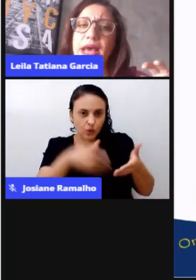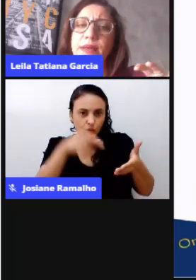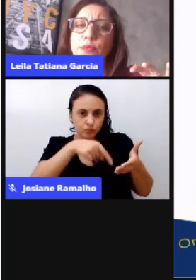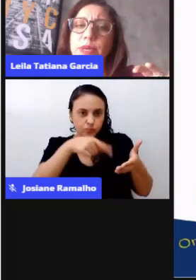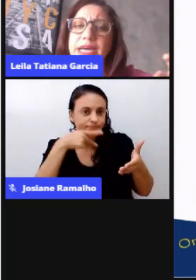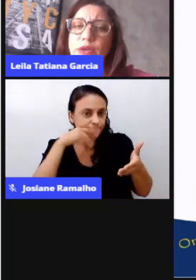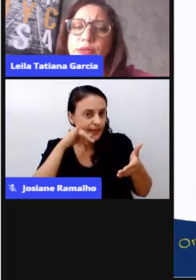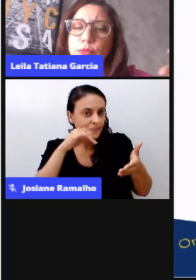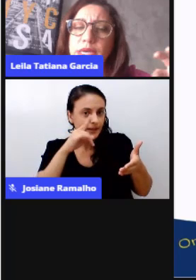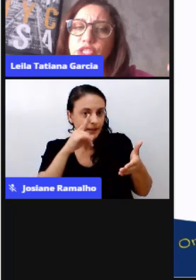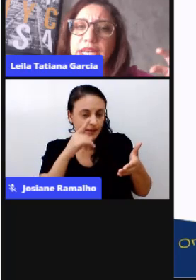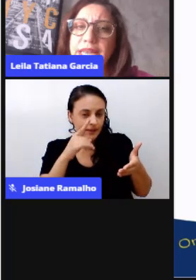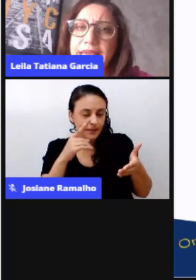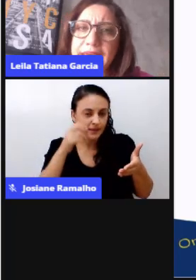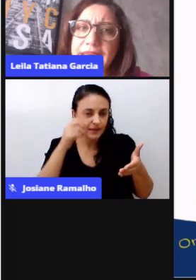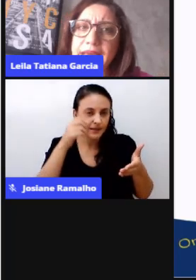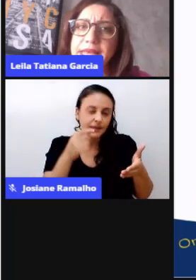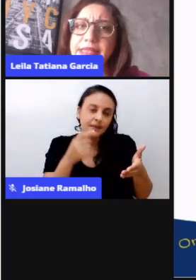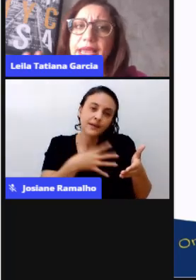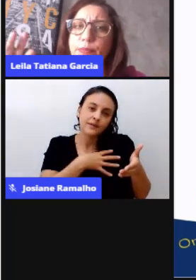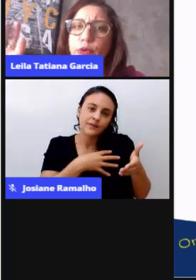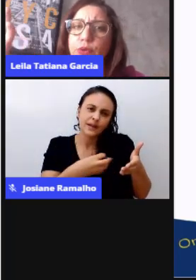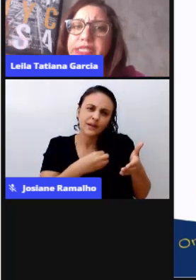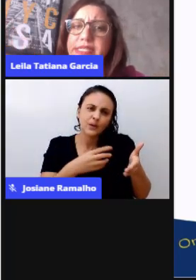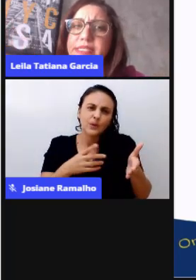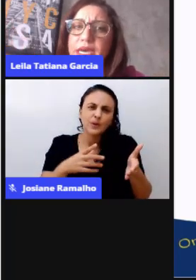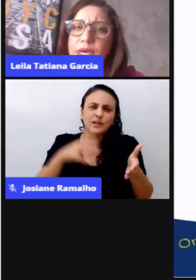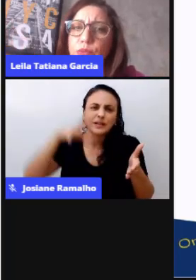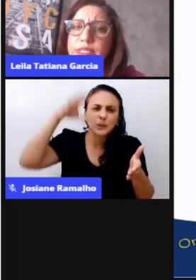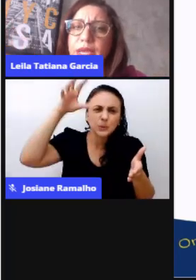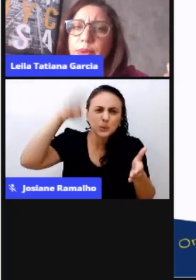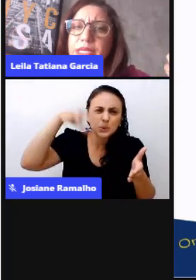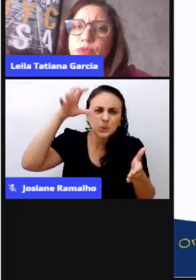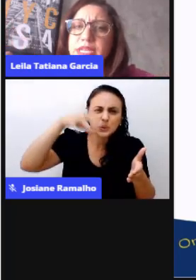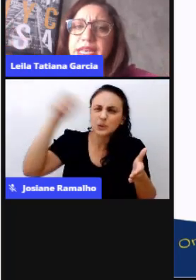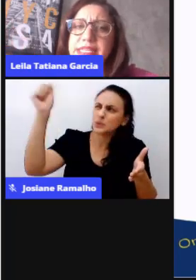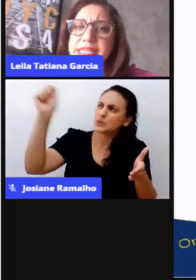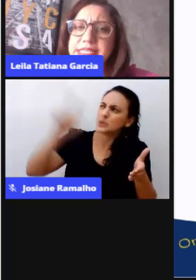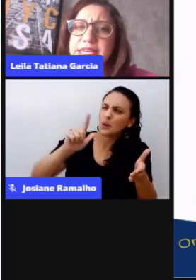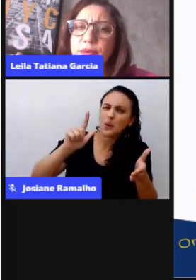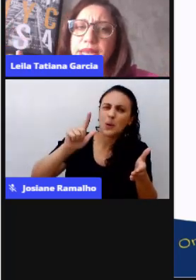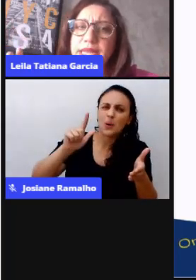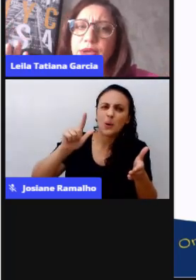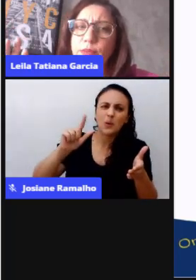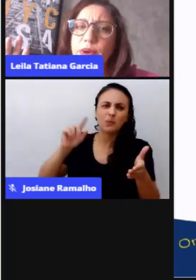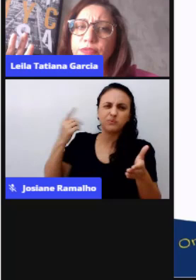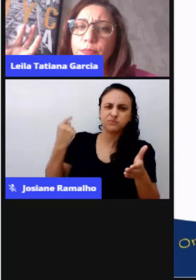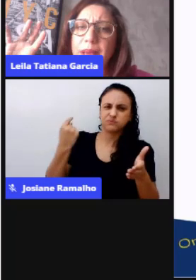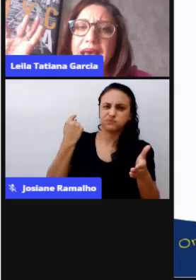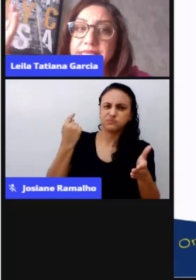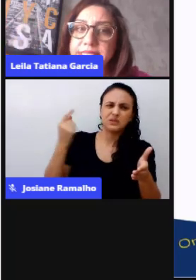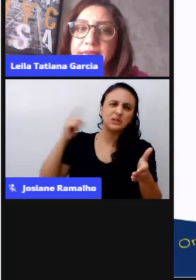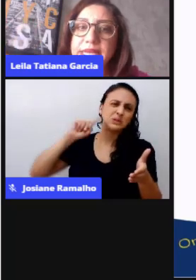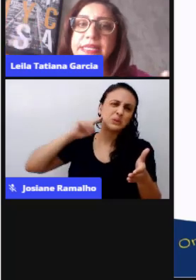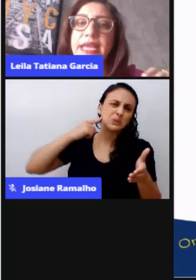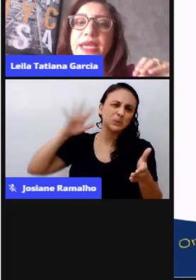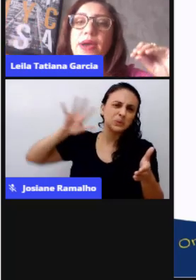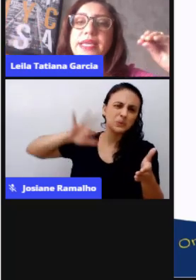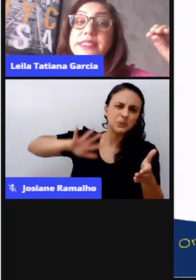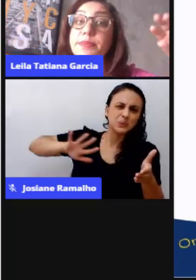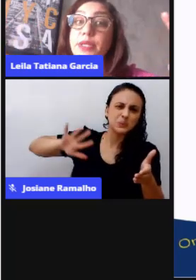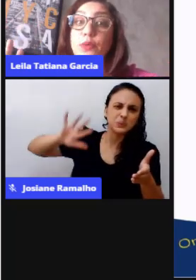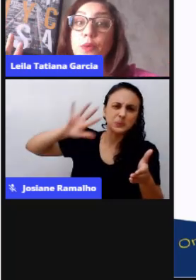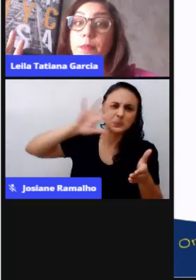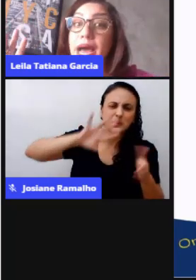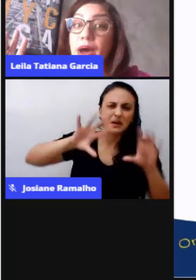ali numa geleira, tem poluição, tem uma industrialização ali, uma fumaça,